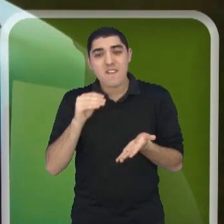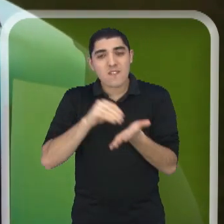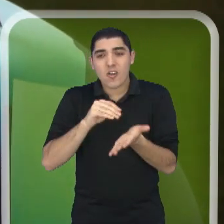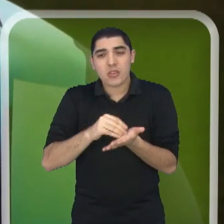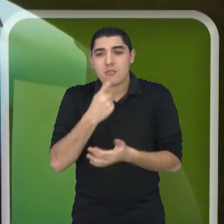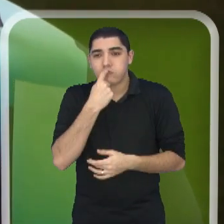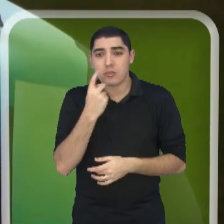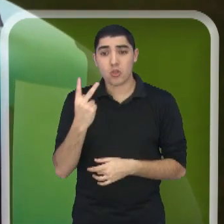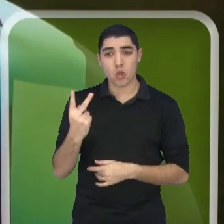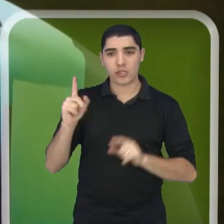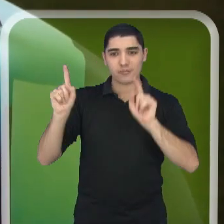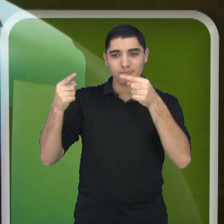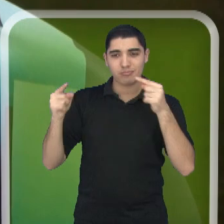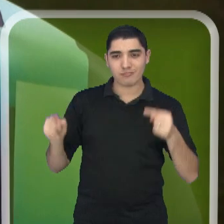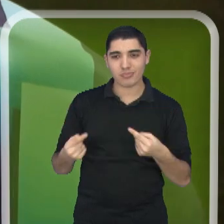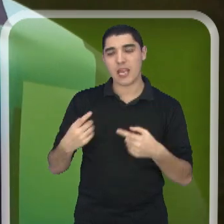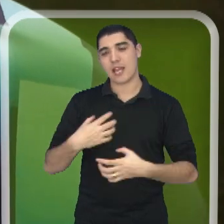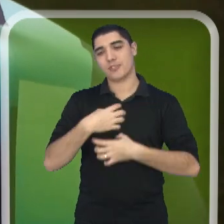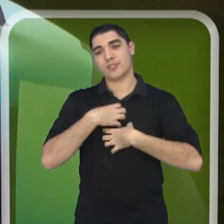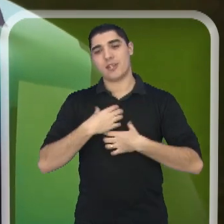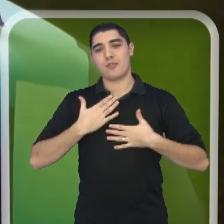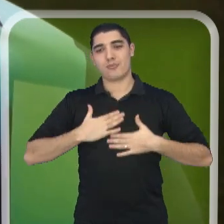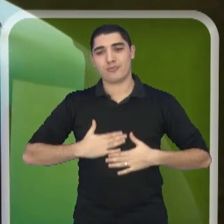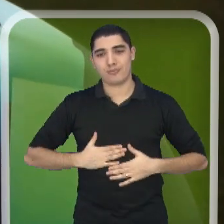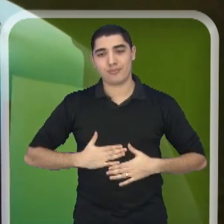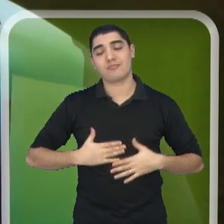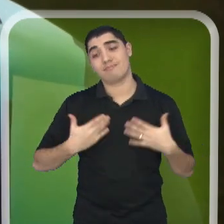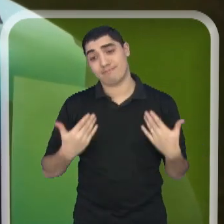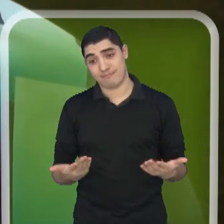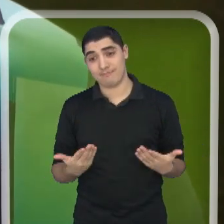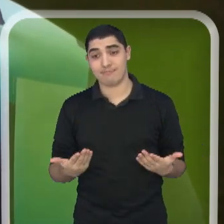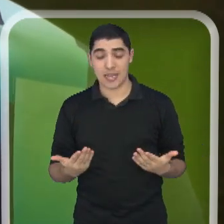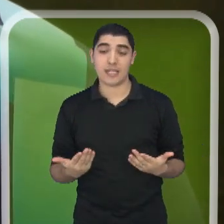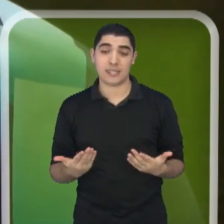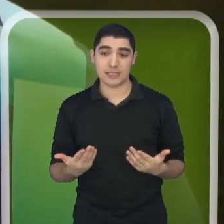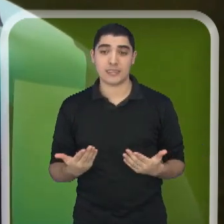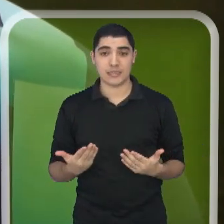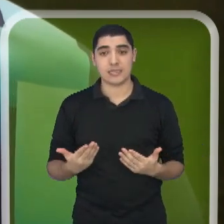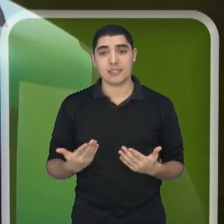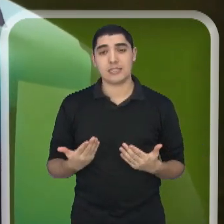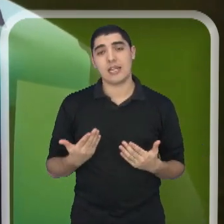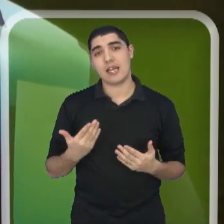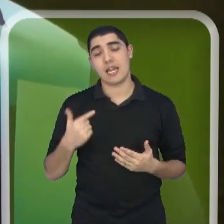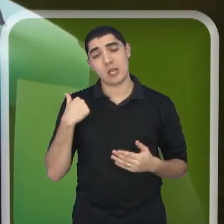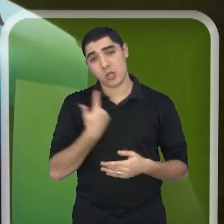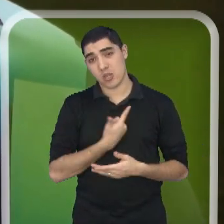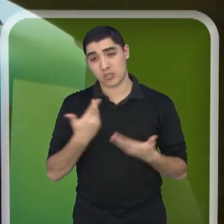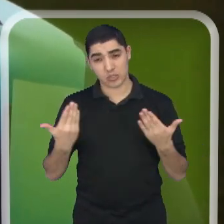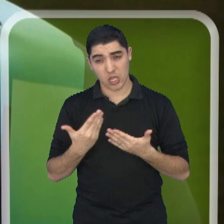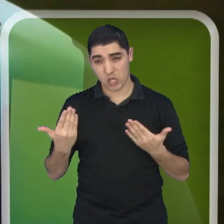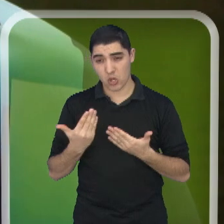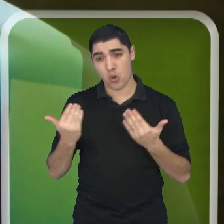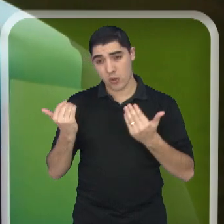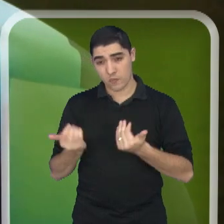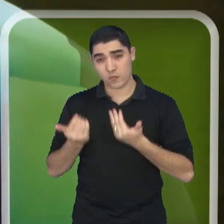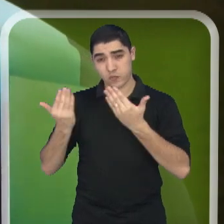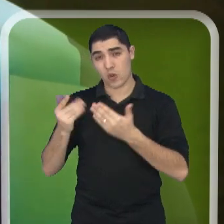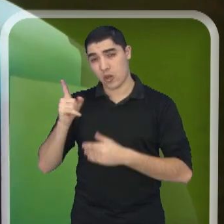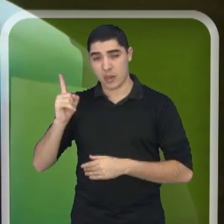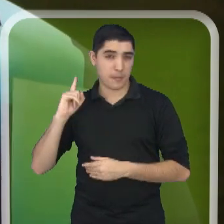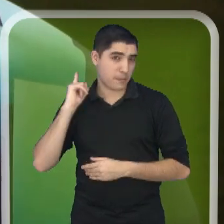jogos, nos dava uma tranquilidade melhor, né? Agora nós temos que sair para um jogo muito difícil contra o